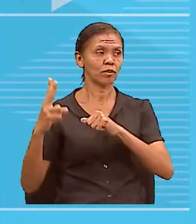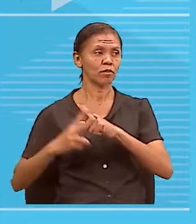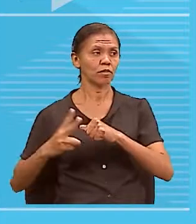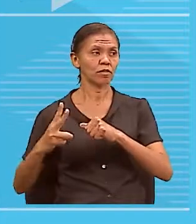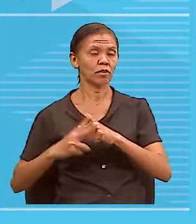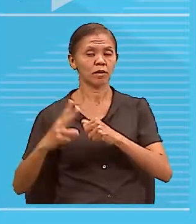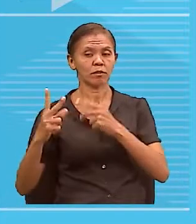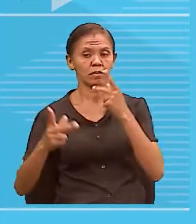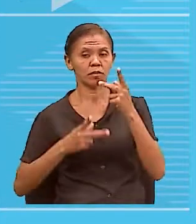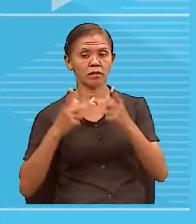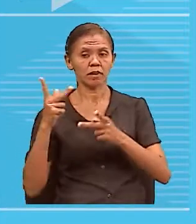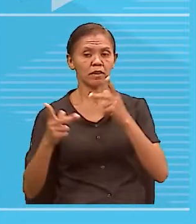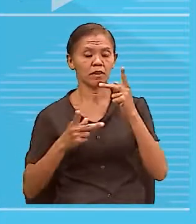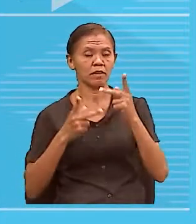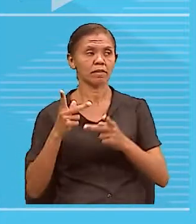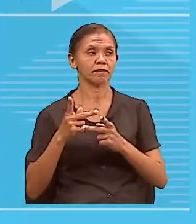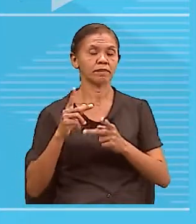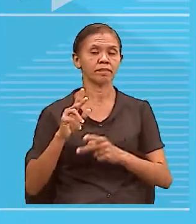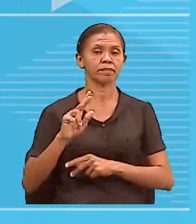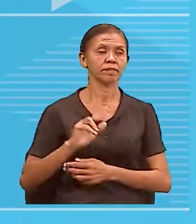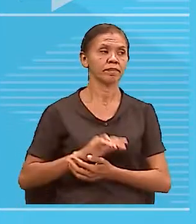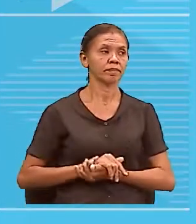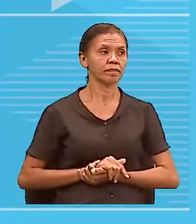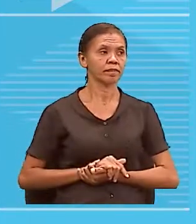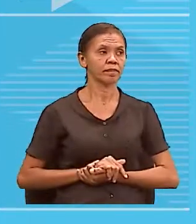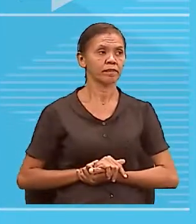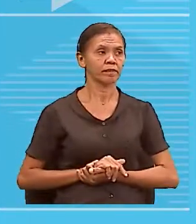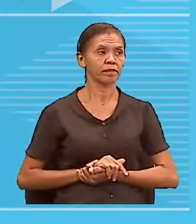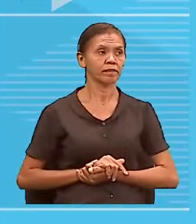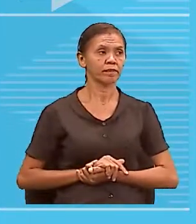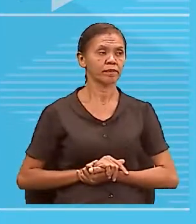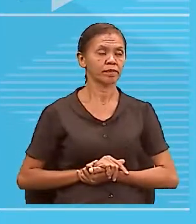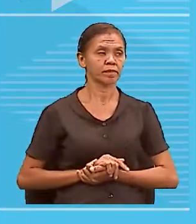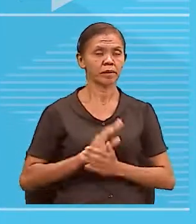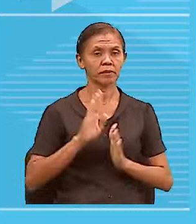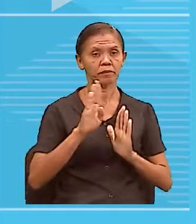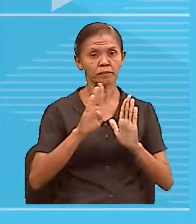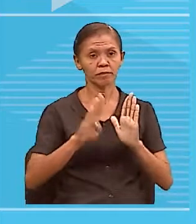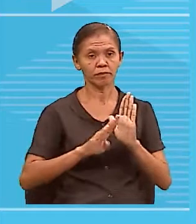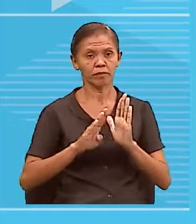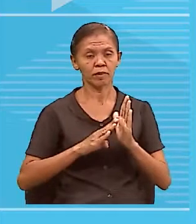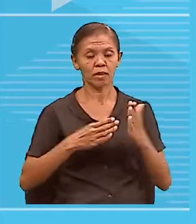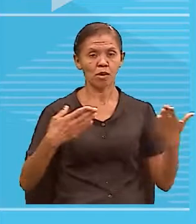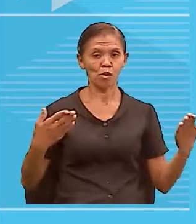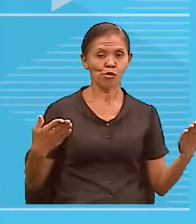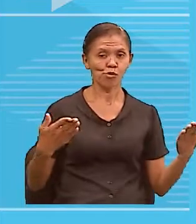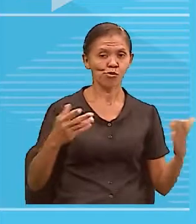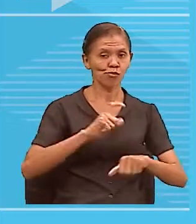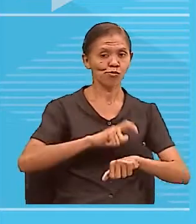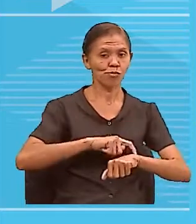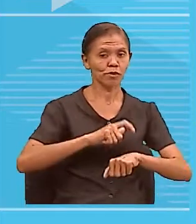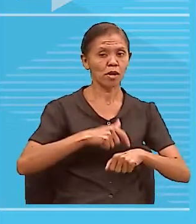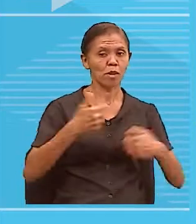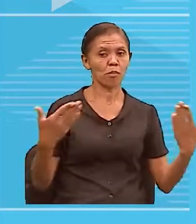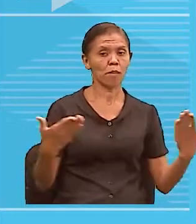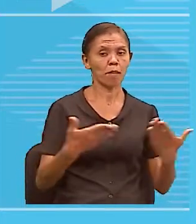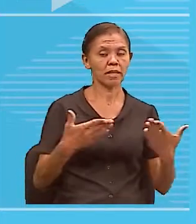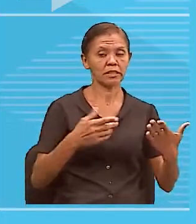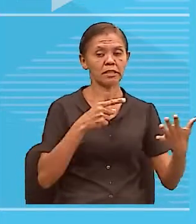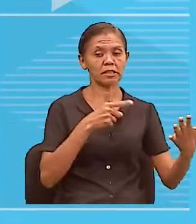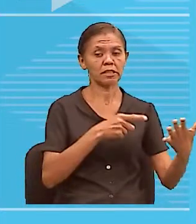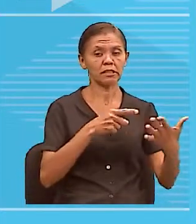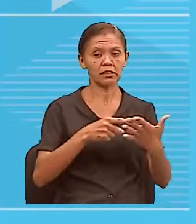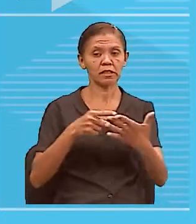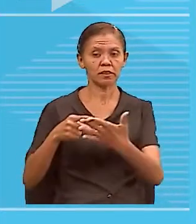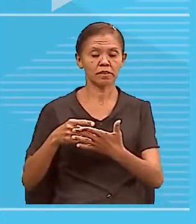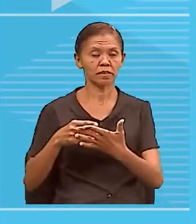abraço significa falar aí eu conjugo ele no presente do indicativo em português e assim